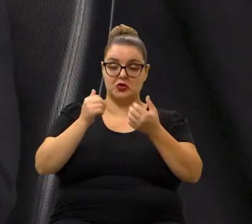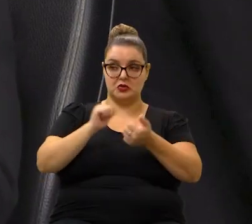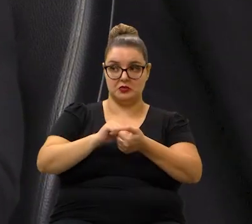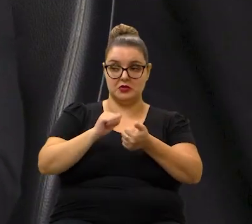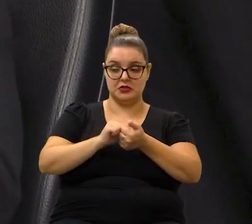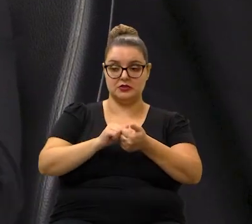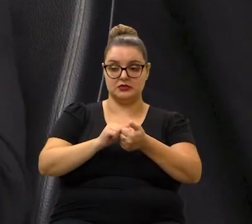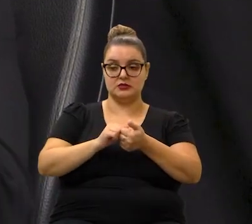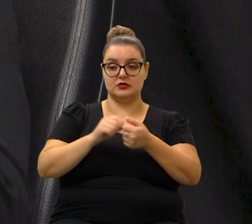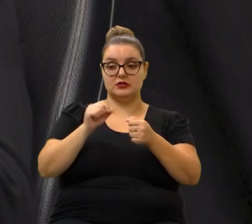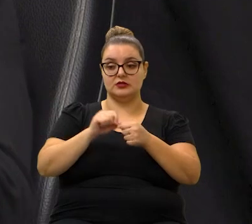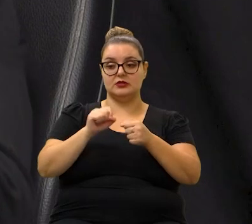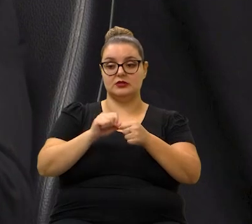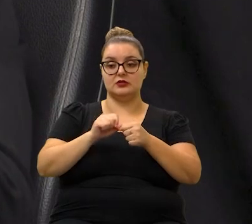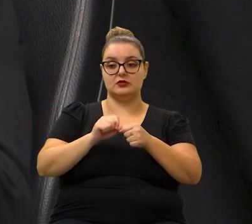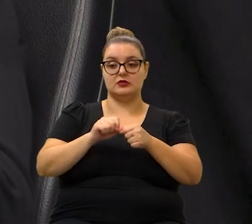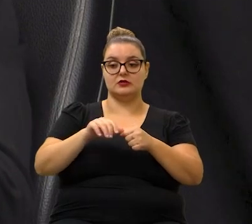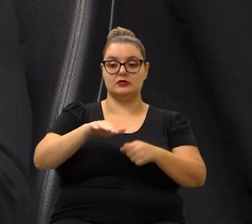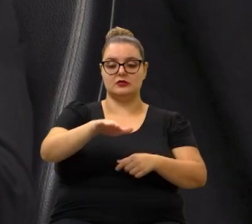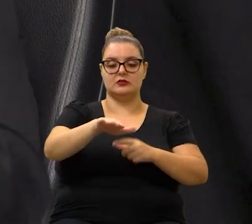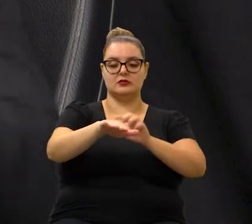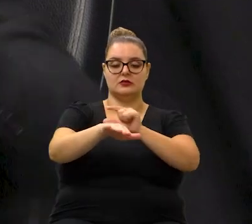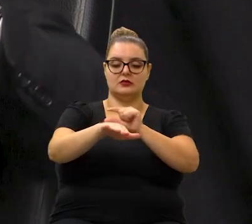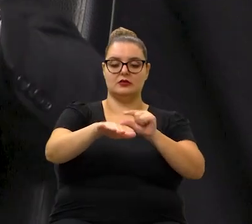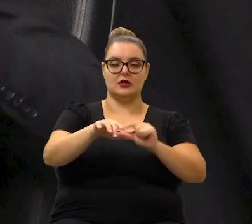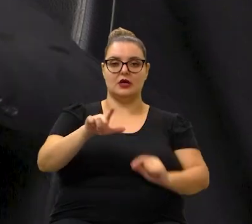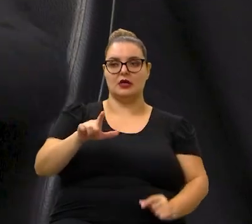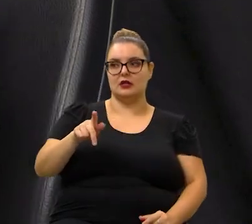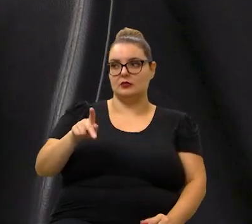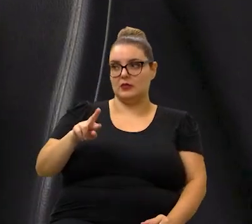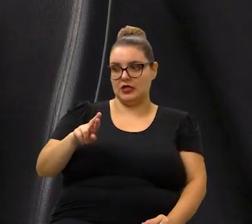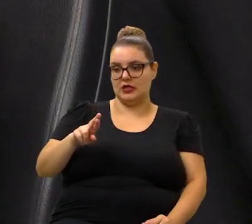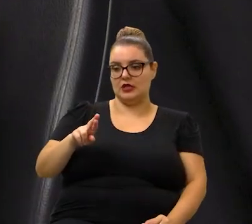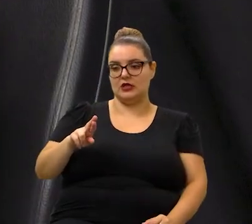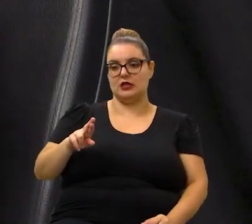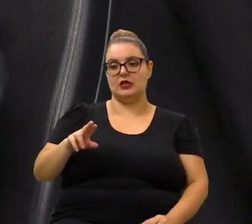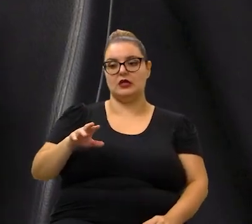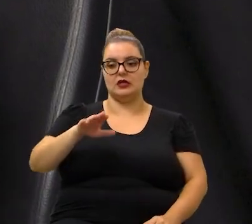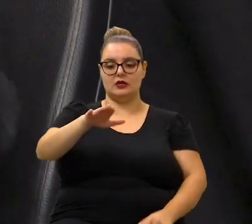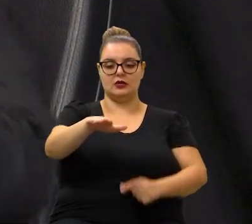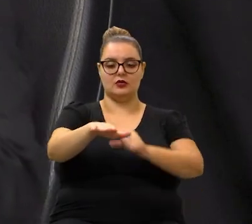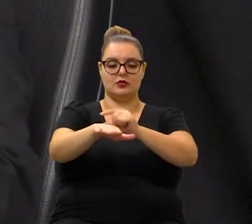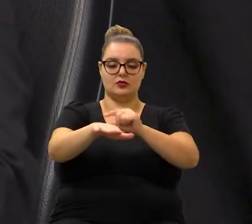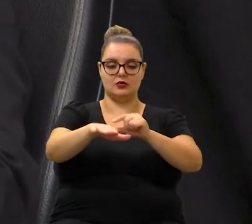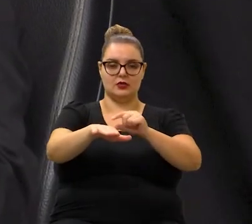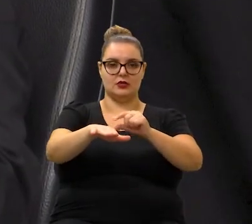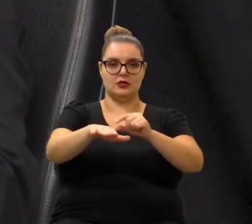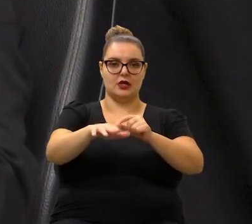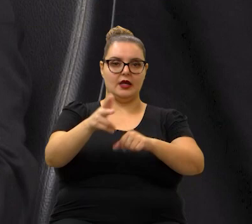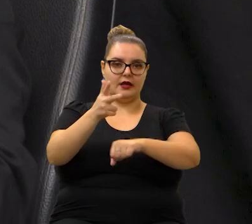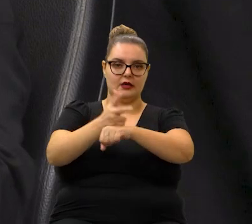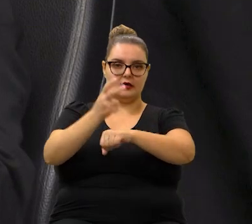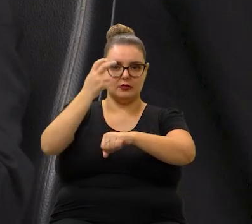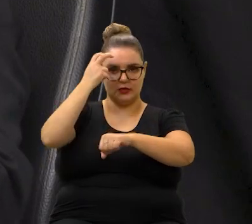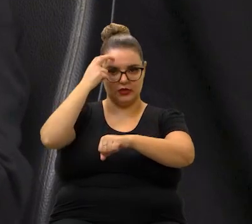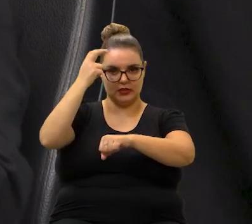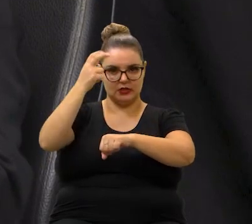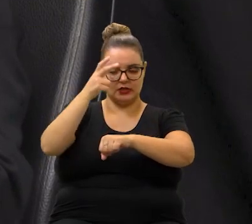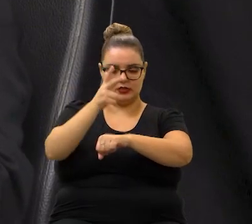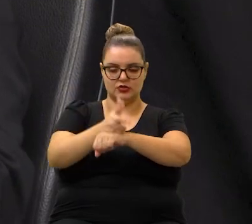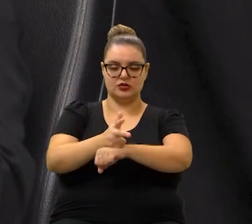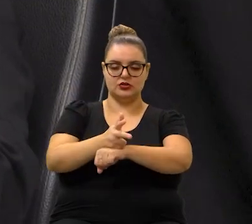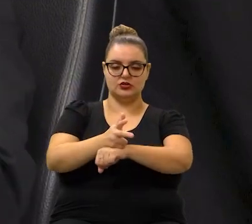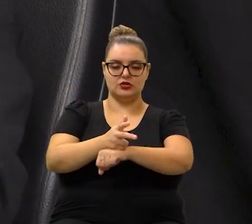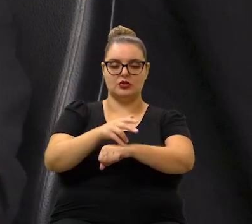qualidade que faz a leitura a lpr ela faz a leitura da placa inteligente do veículo então é um